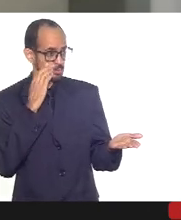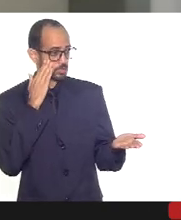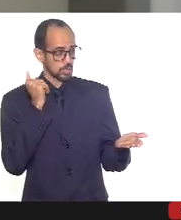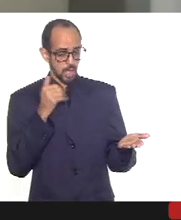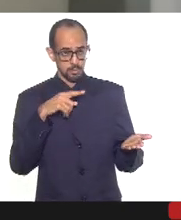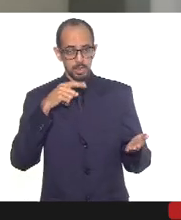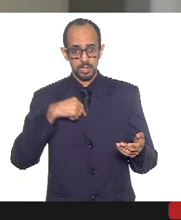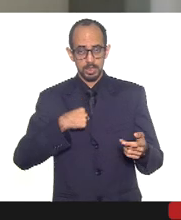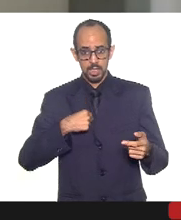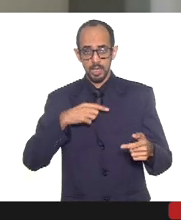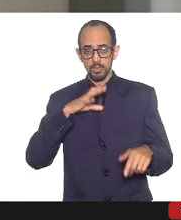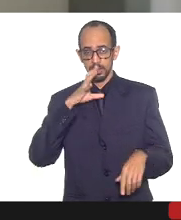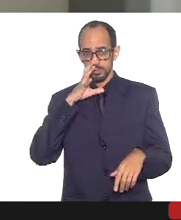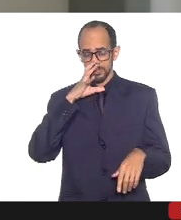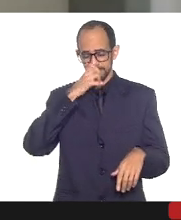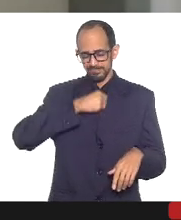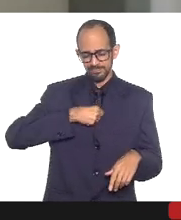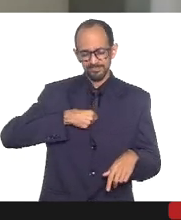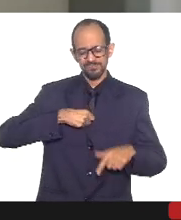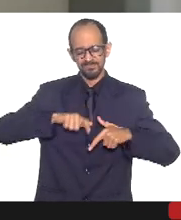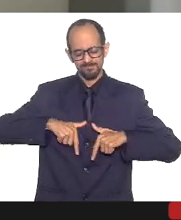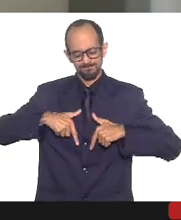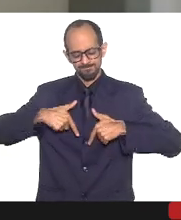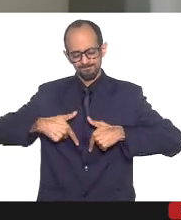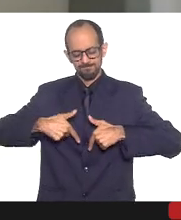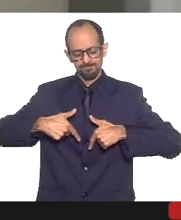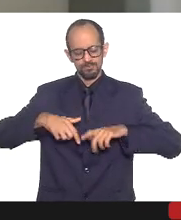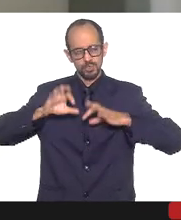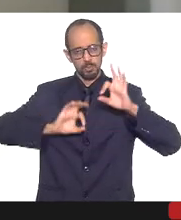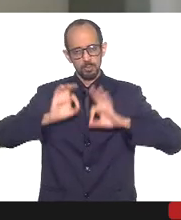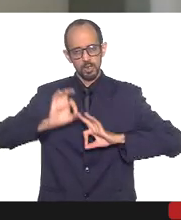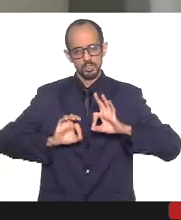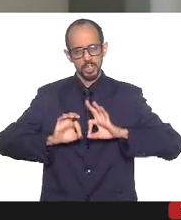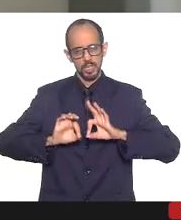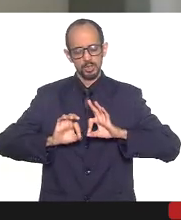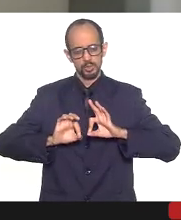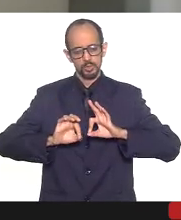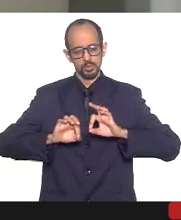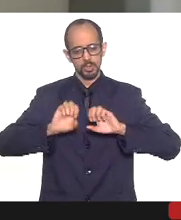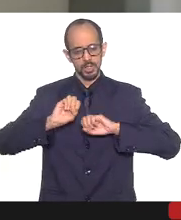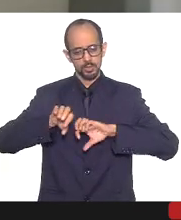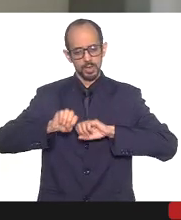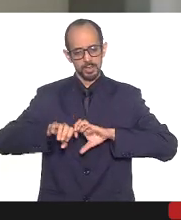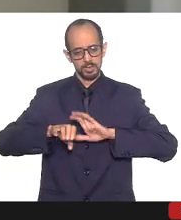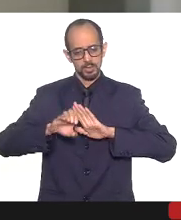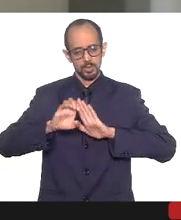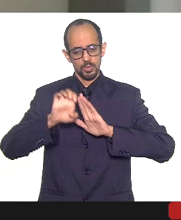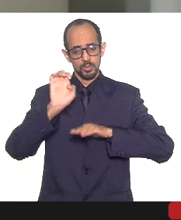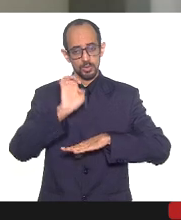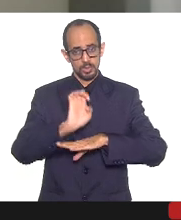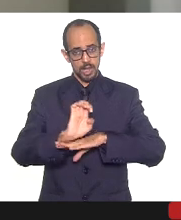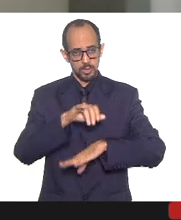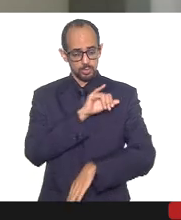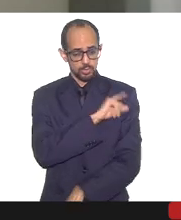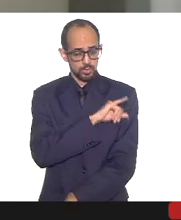dedicados especialmente a termos um projeto de Estado para a educação do Rio de Janeiro. Espero deixar aqui a minha